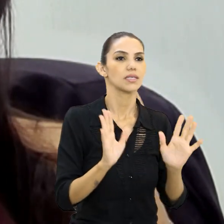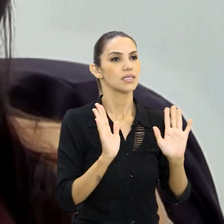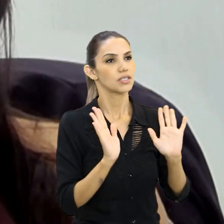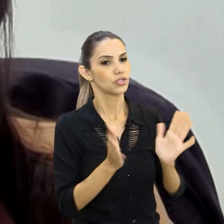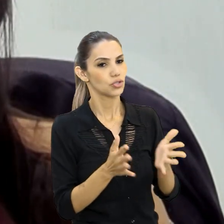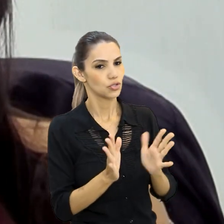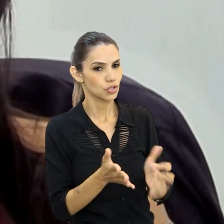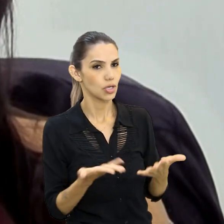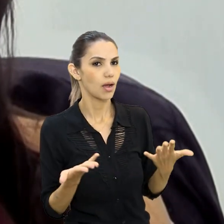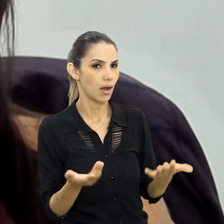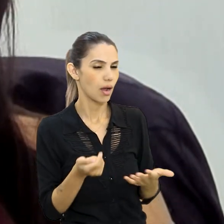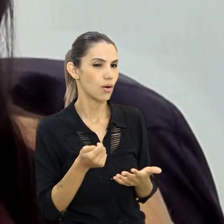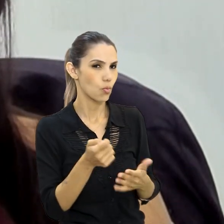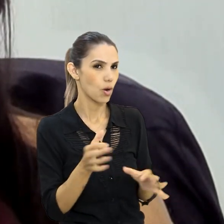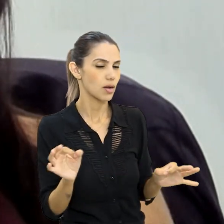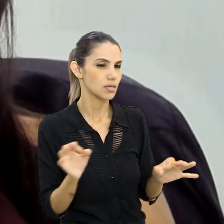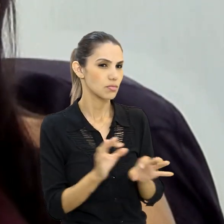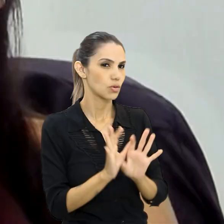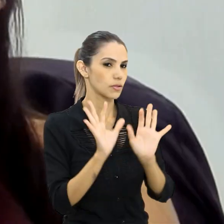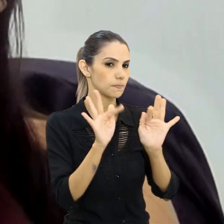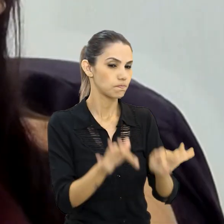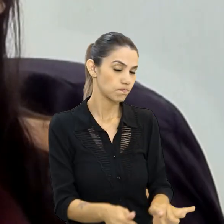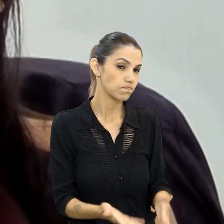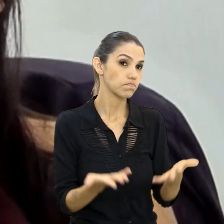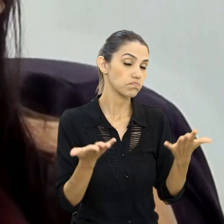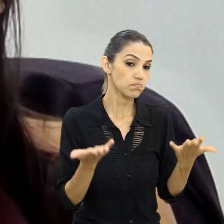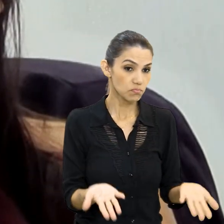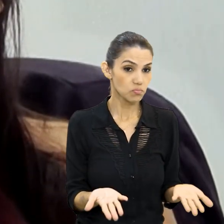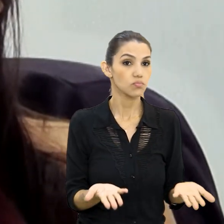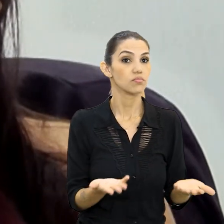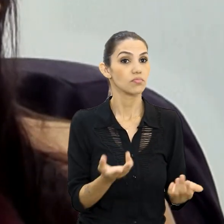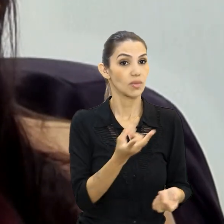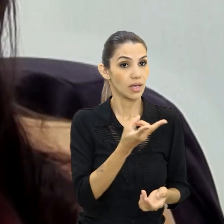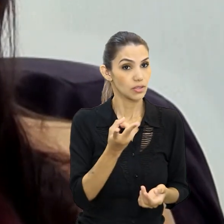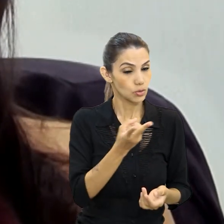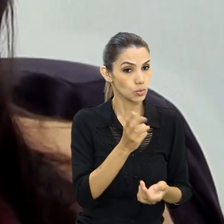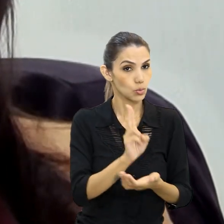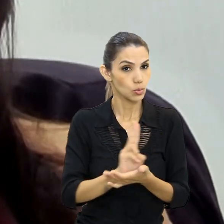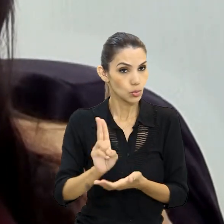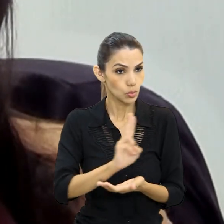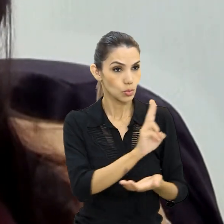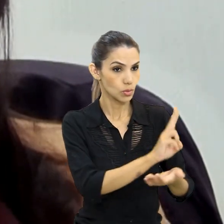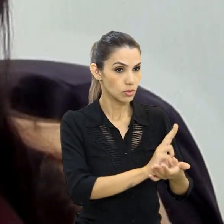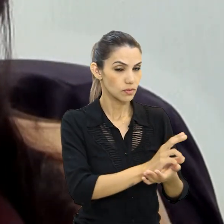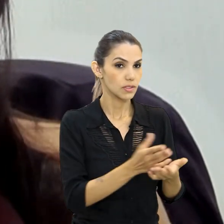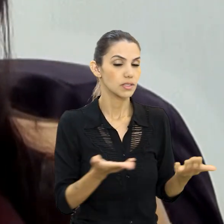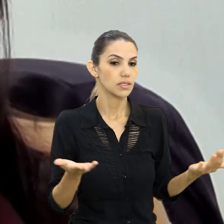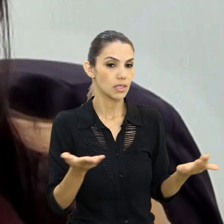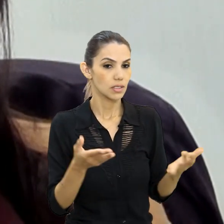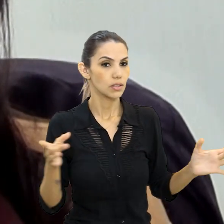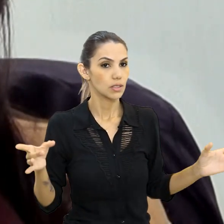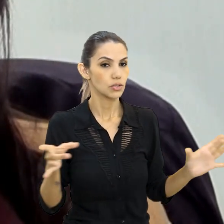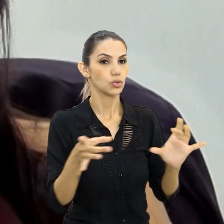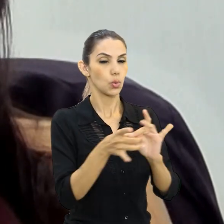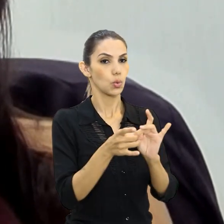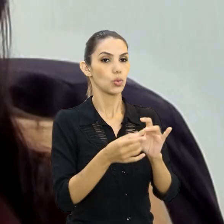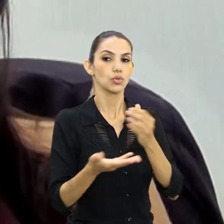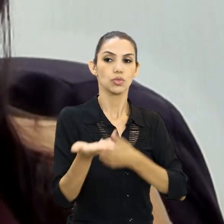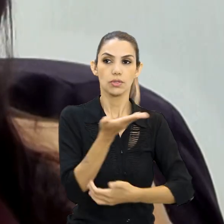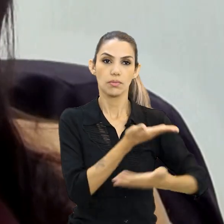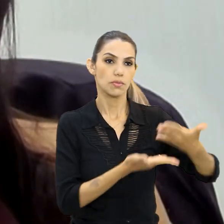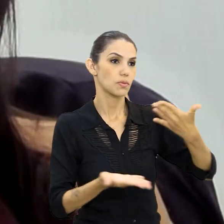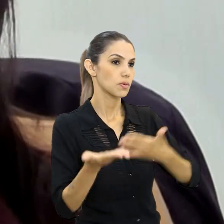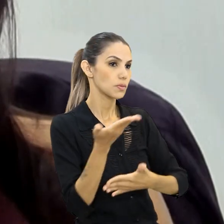finalizando o estabelecimento. Então, hoje, as duas instituições trabalham em cooperação,